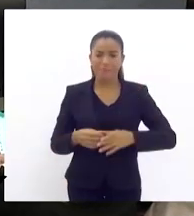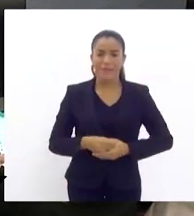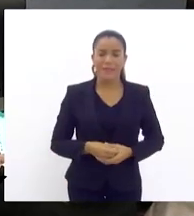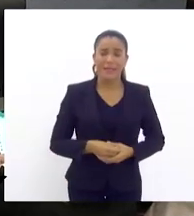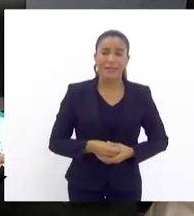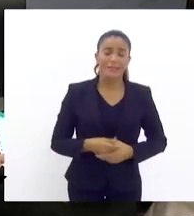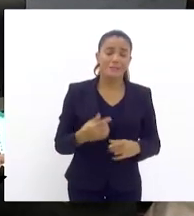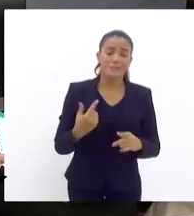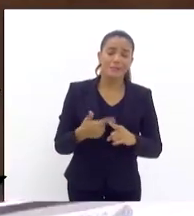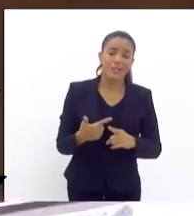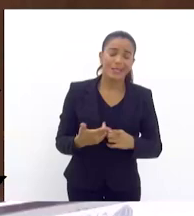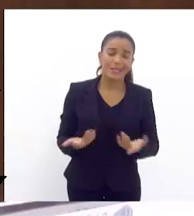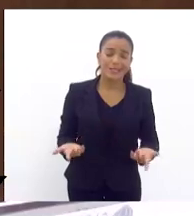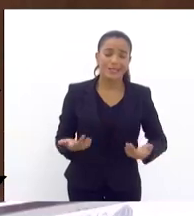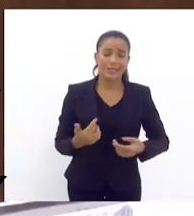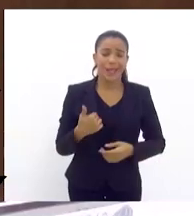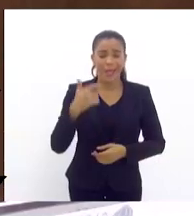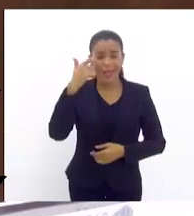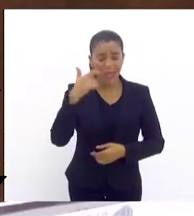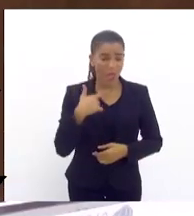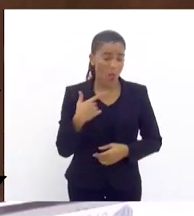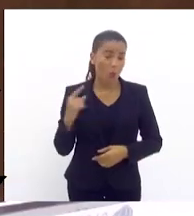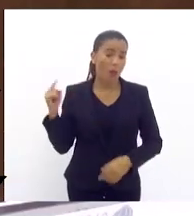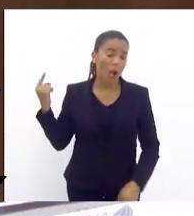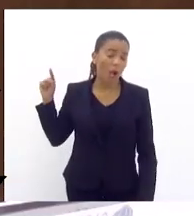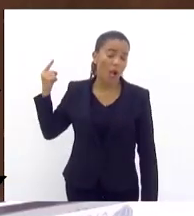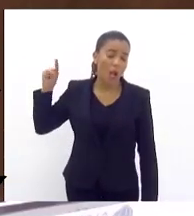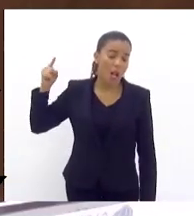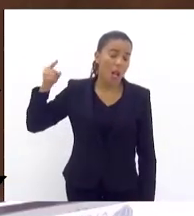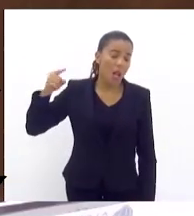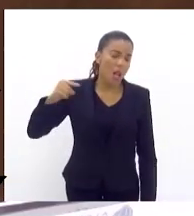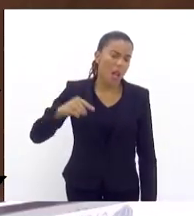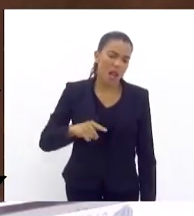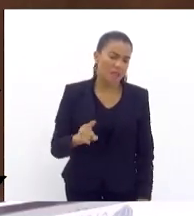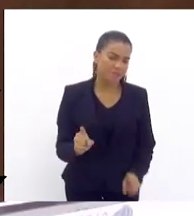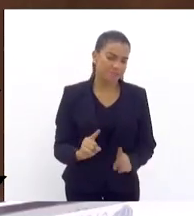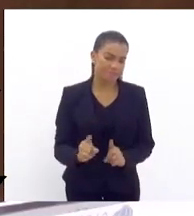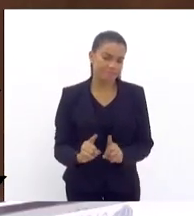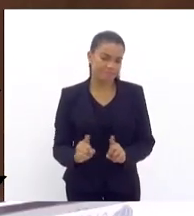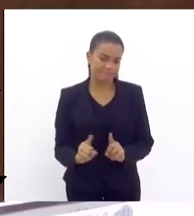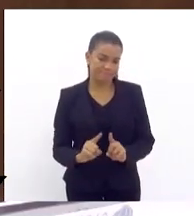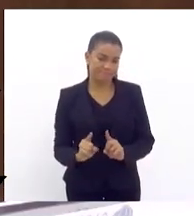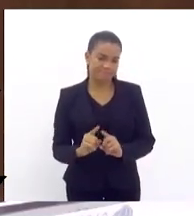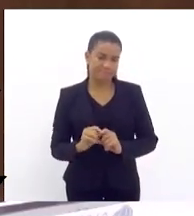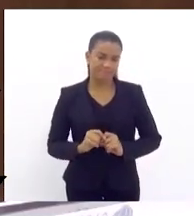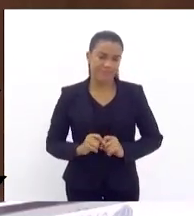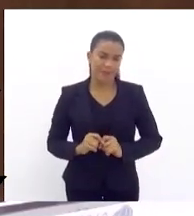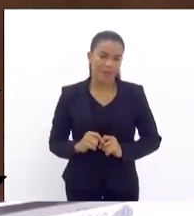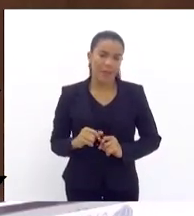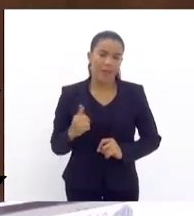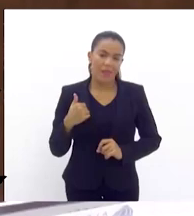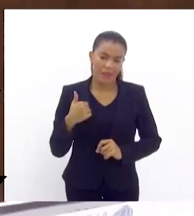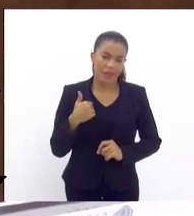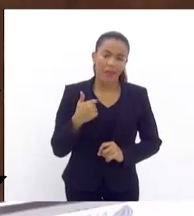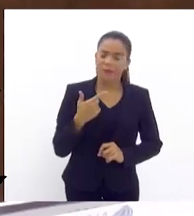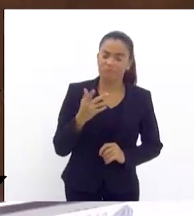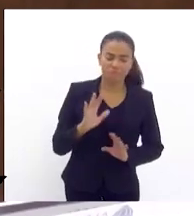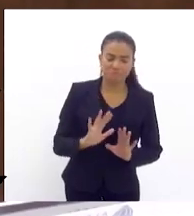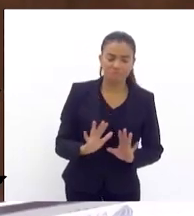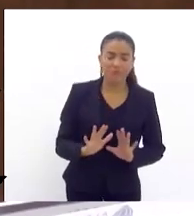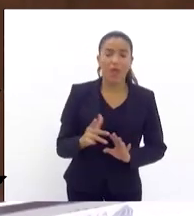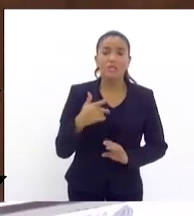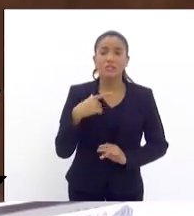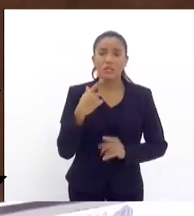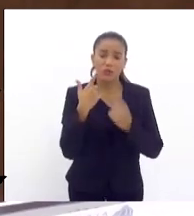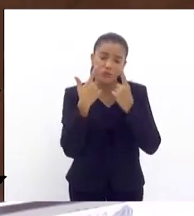porque eu não vim de tão longe para poder, de repente, não poder terminar a minha fala. E se